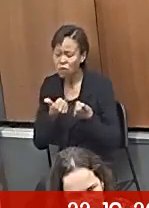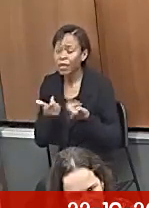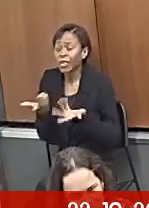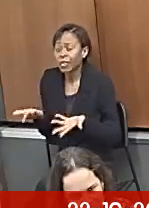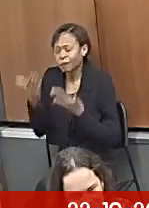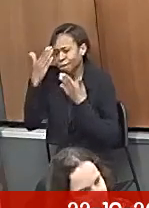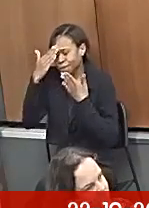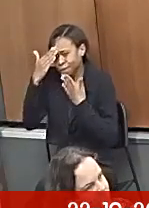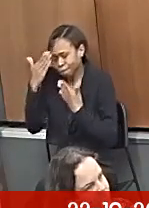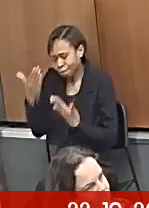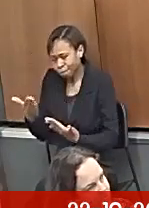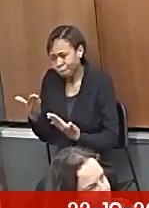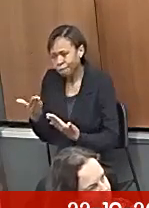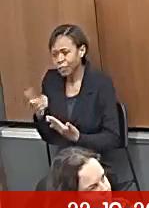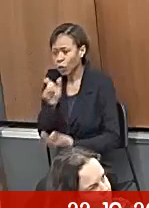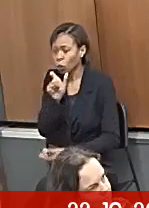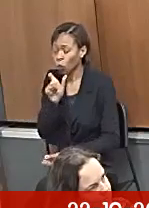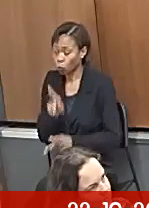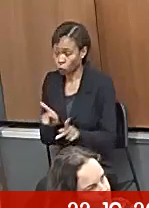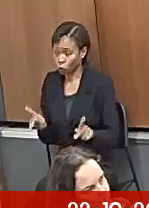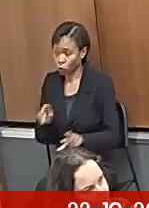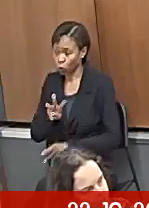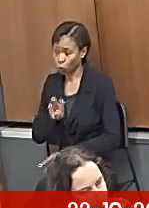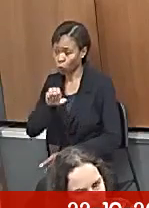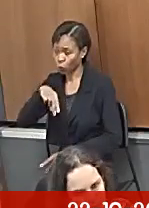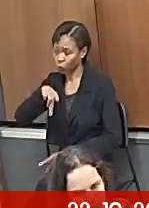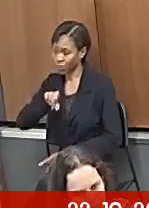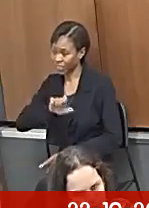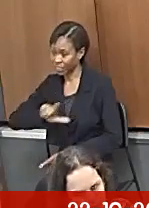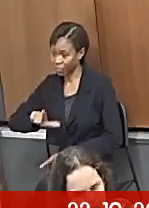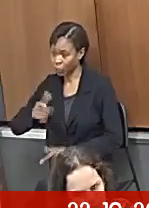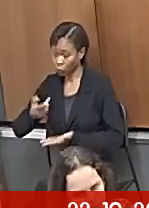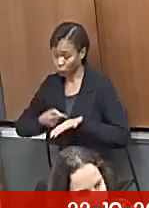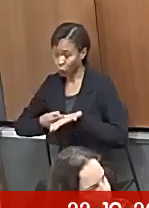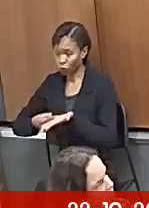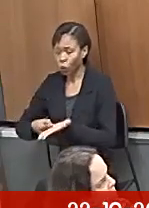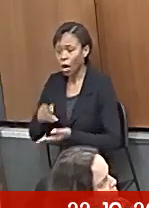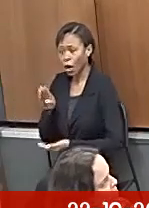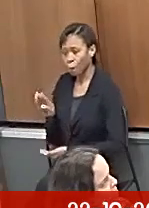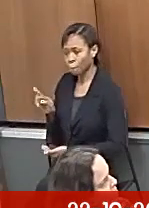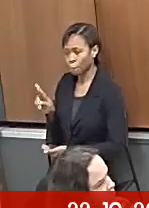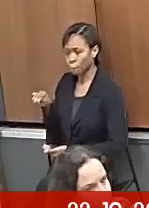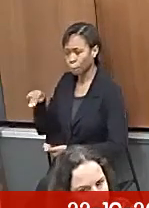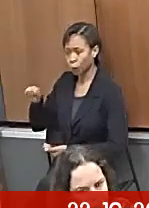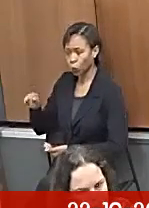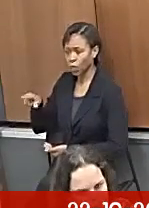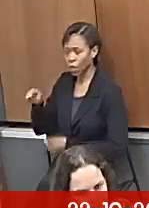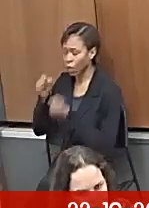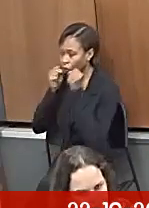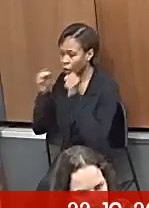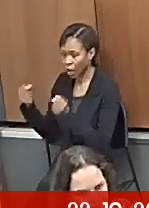agradecer o professor Wendel pelo convite. Na verdade, a Bruna, assessora dele, que